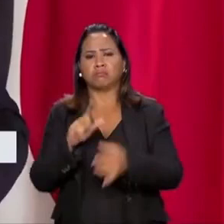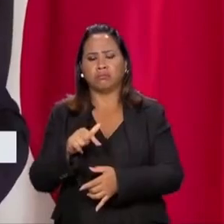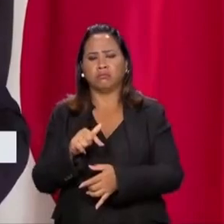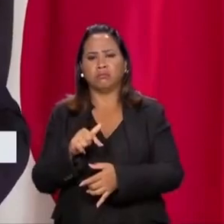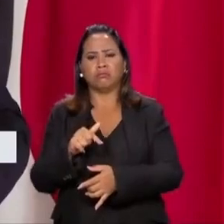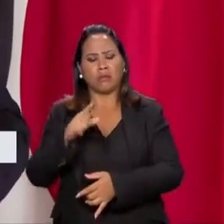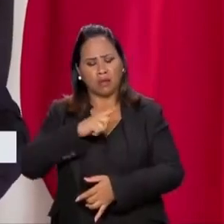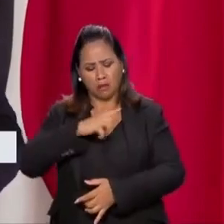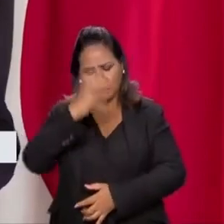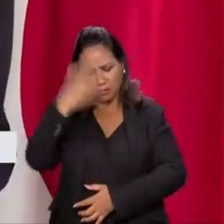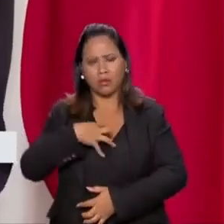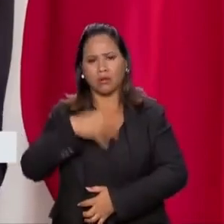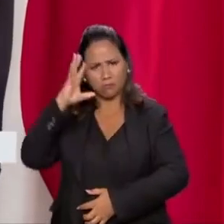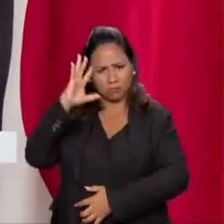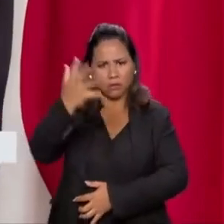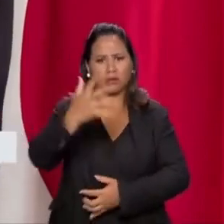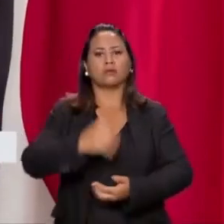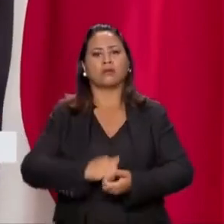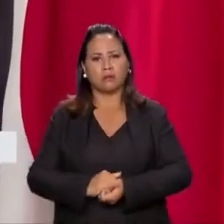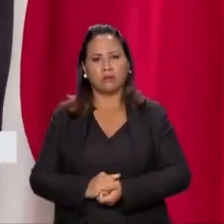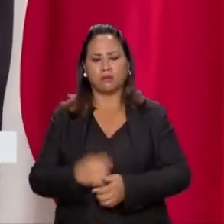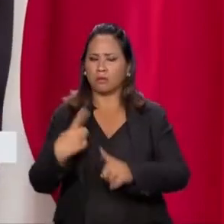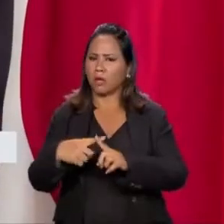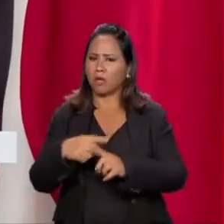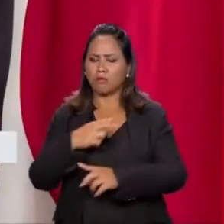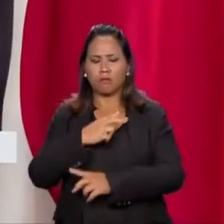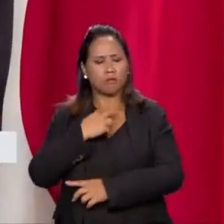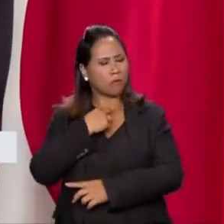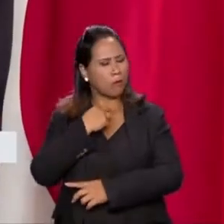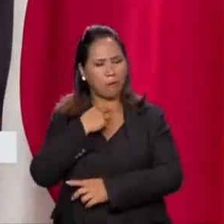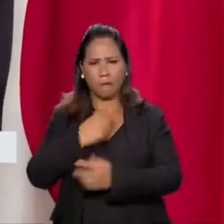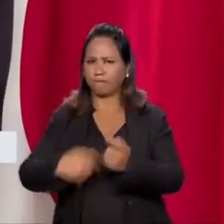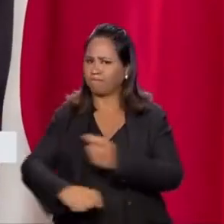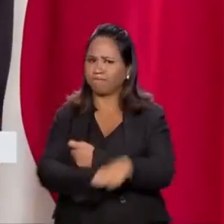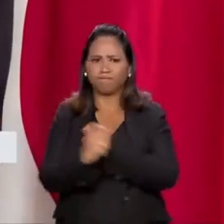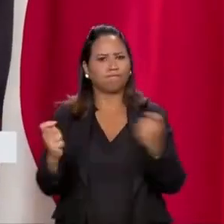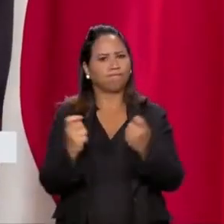sérias providências, porque nós não podemos permitir